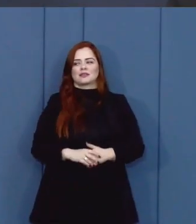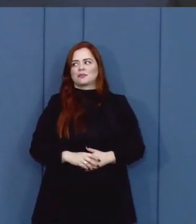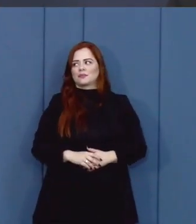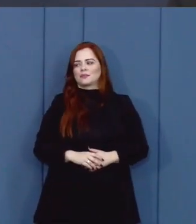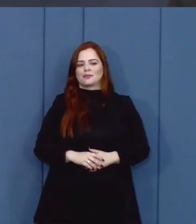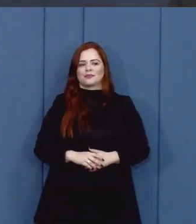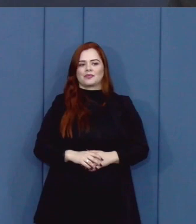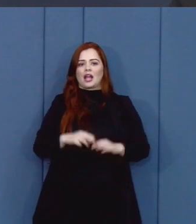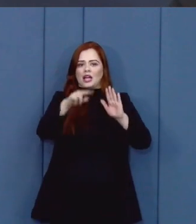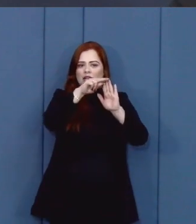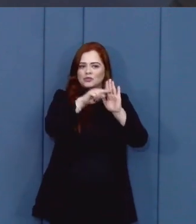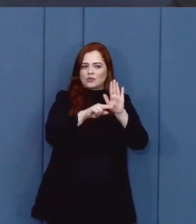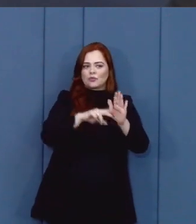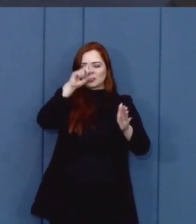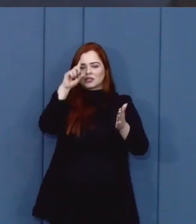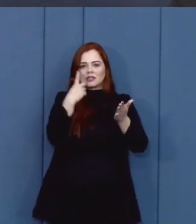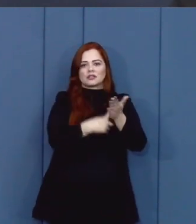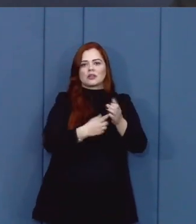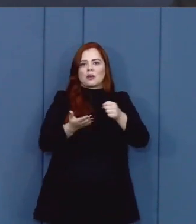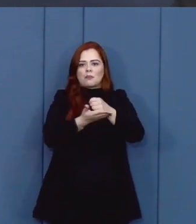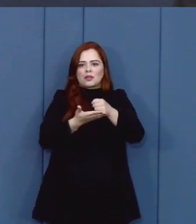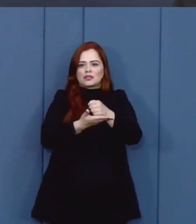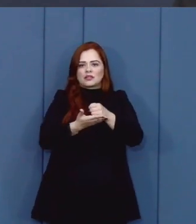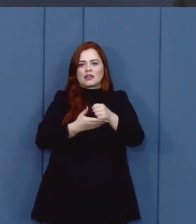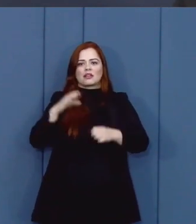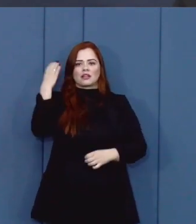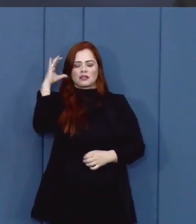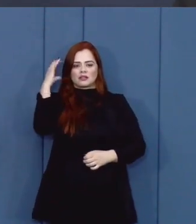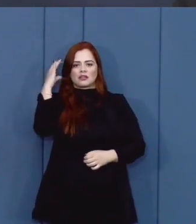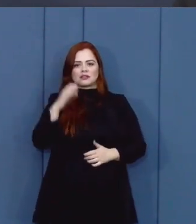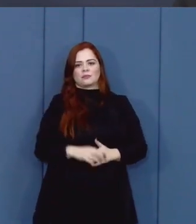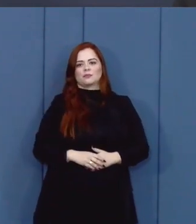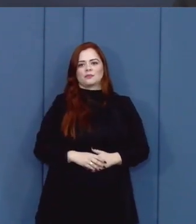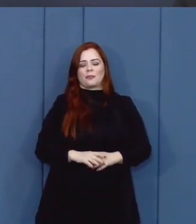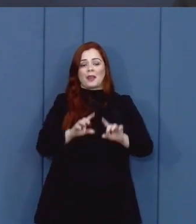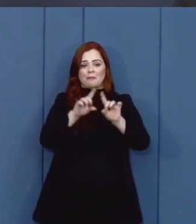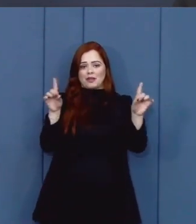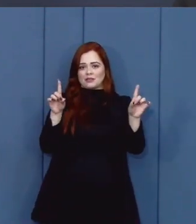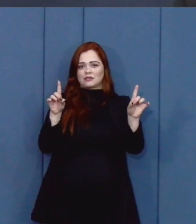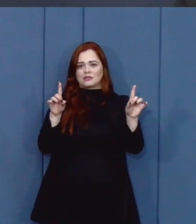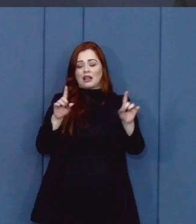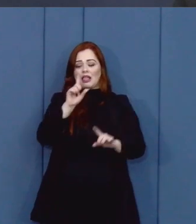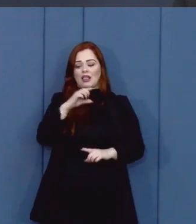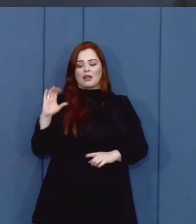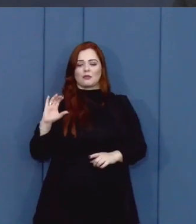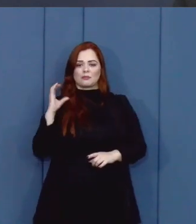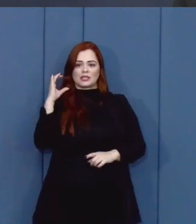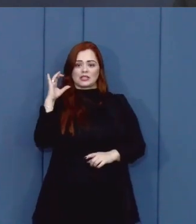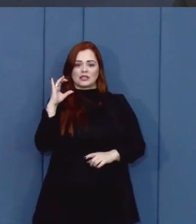As normas e as decisões baseadas na ciência. Mas é uma